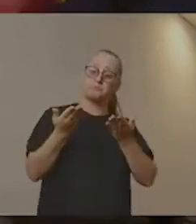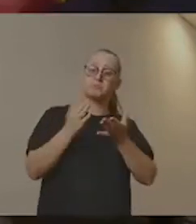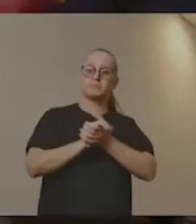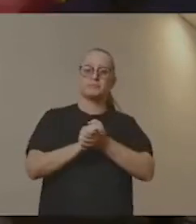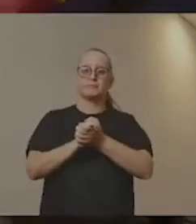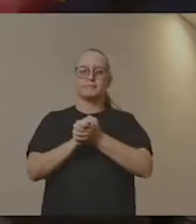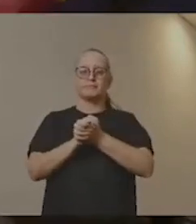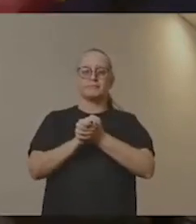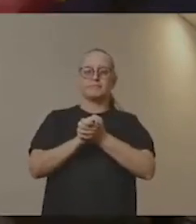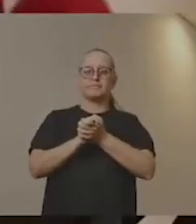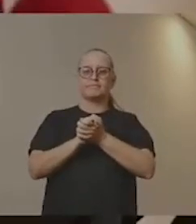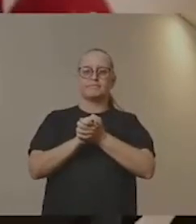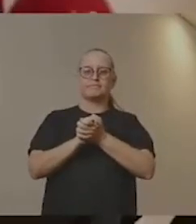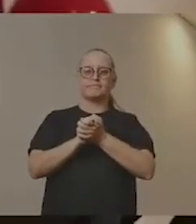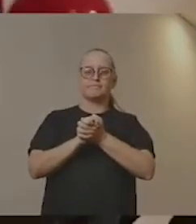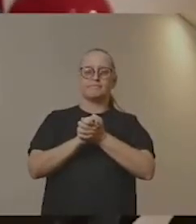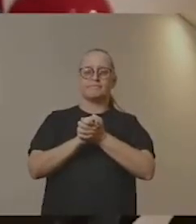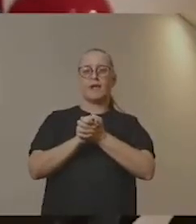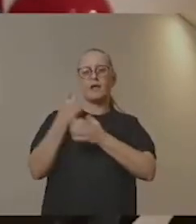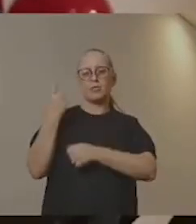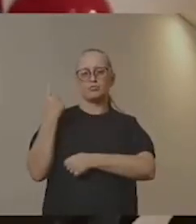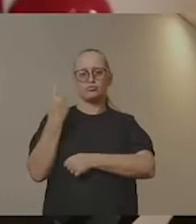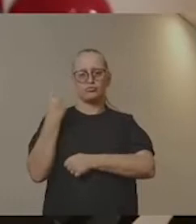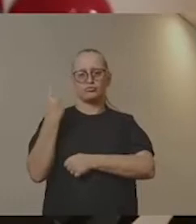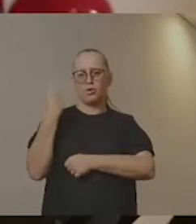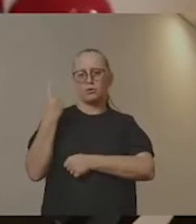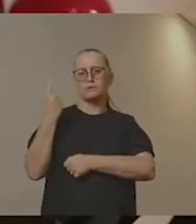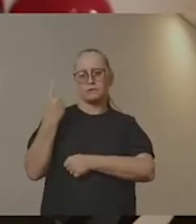chegando e vai buscando o seu espaço. Não,